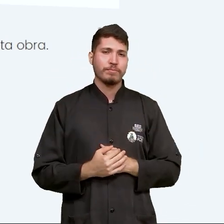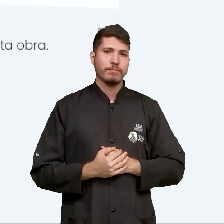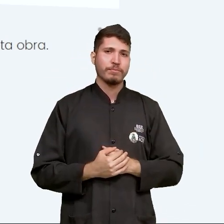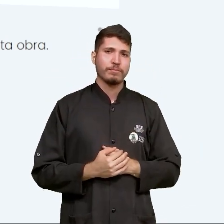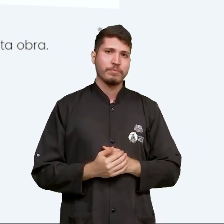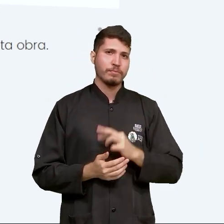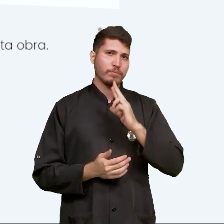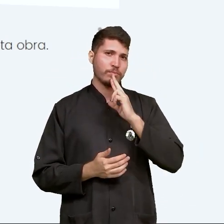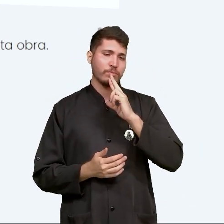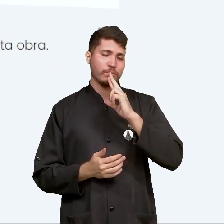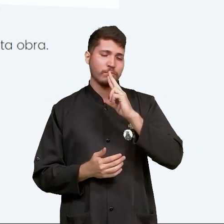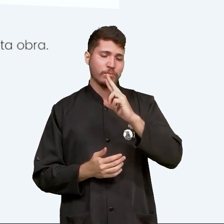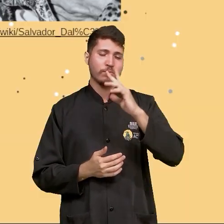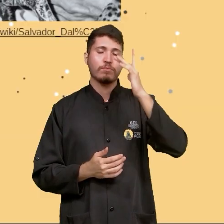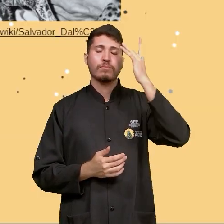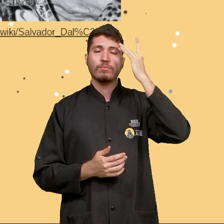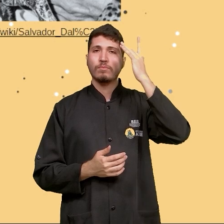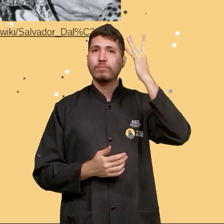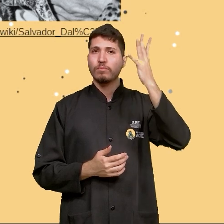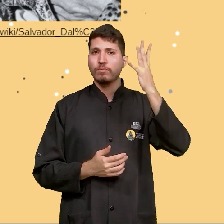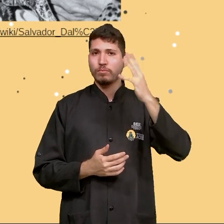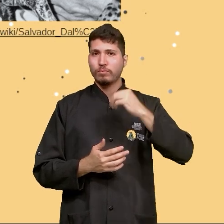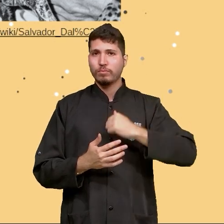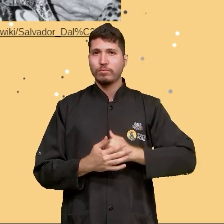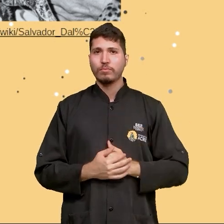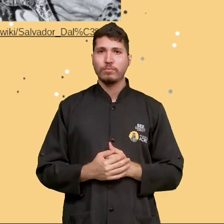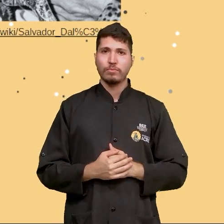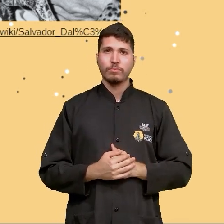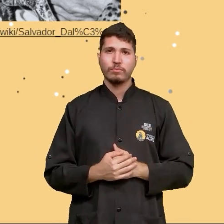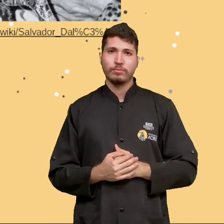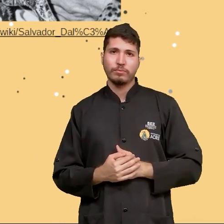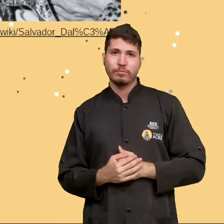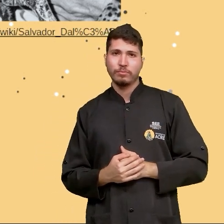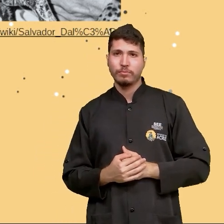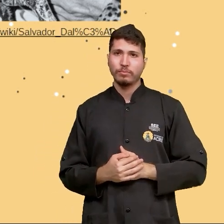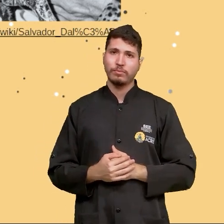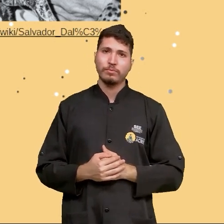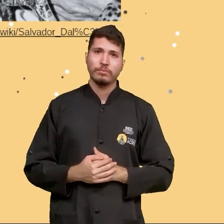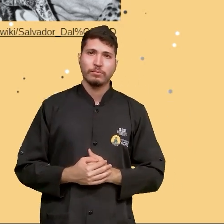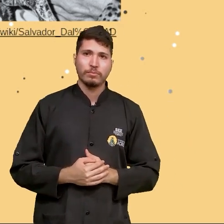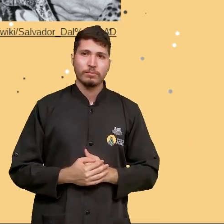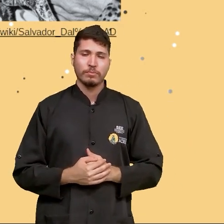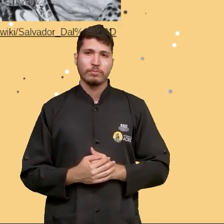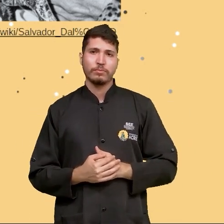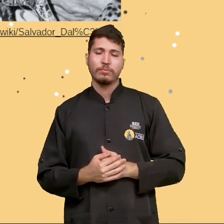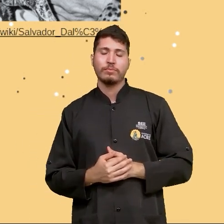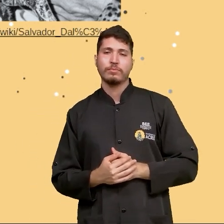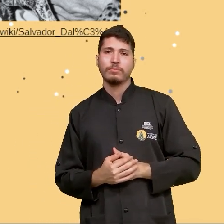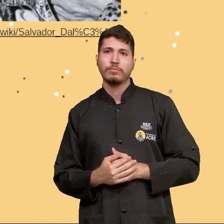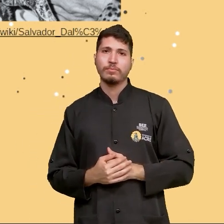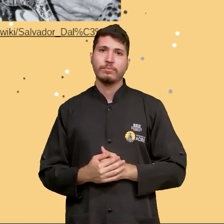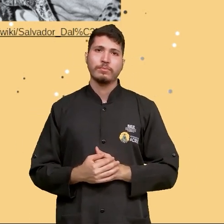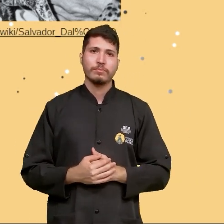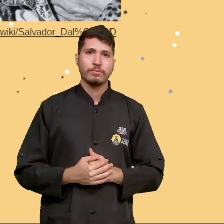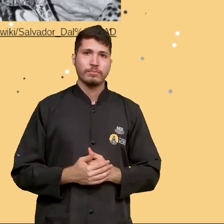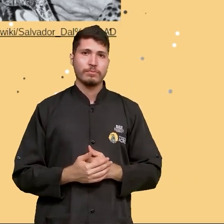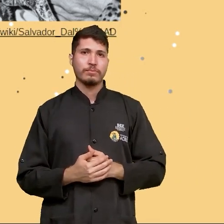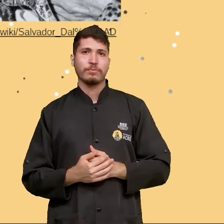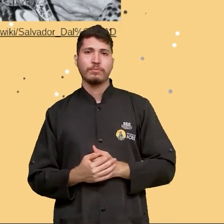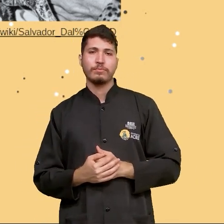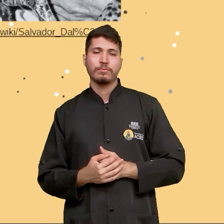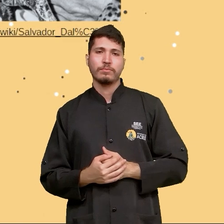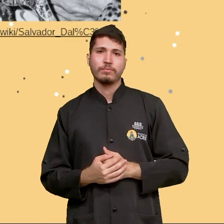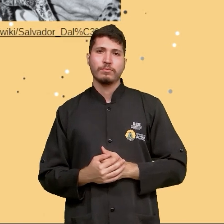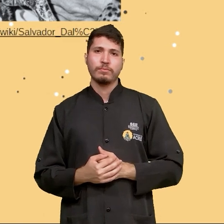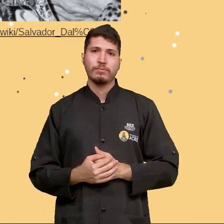está difícil. Então, vamos lá. A resposta correta é para quem marcou